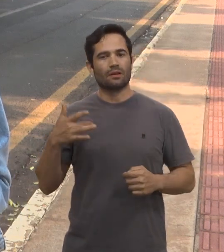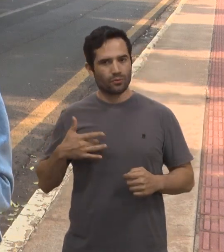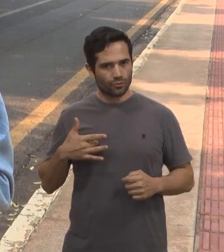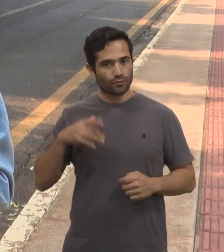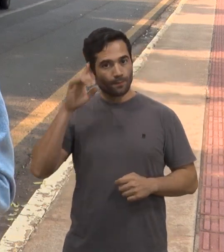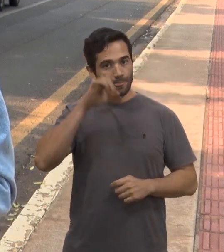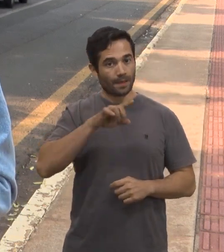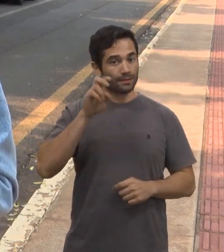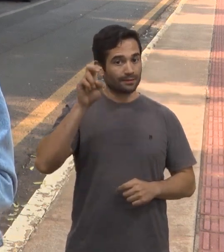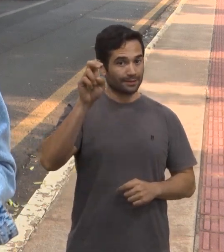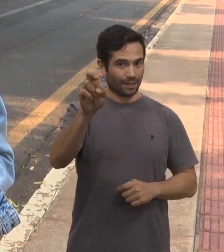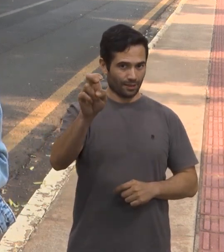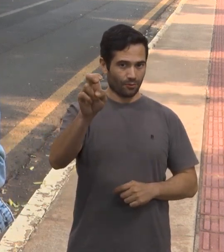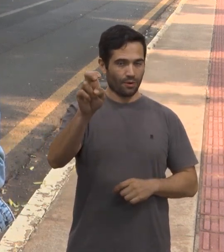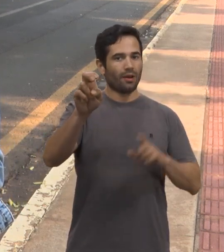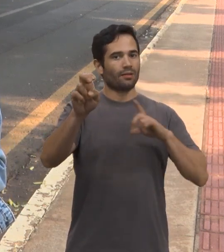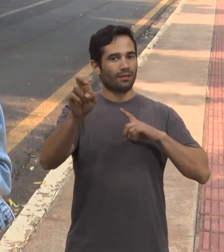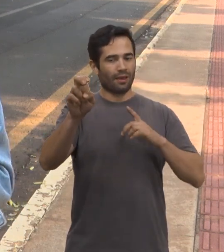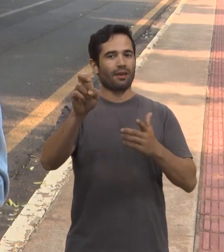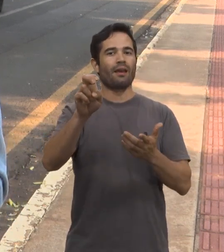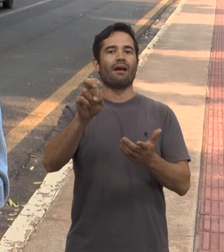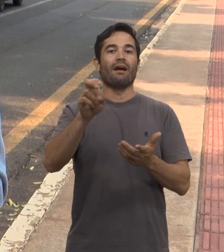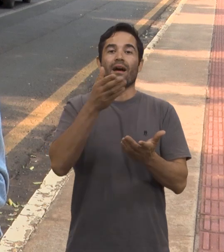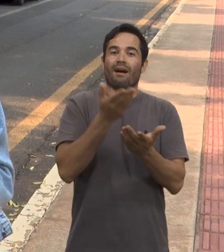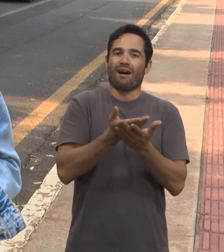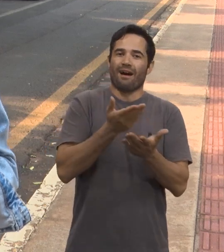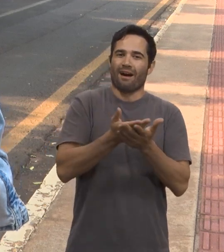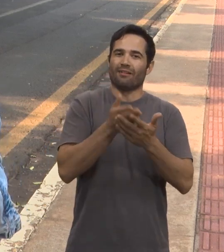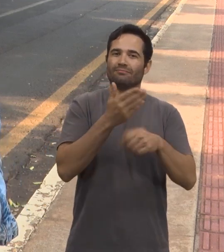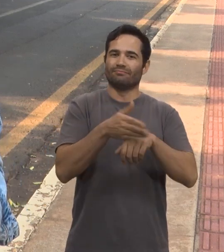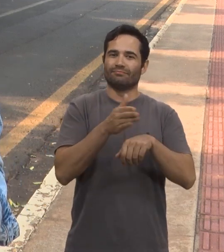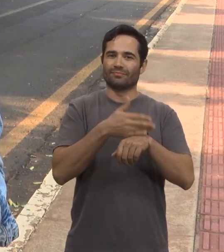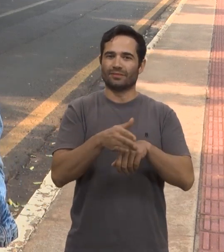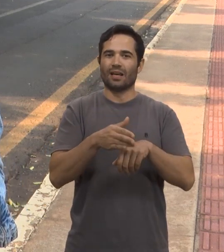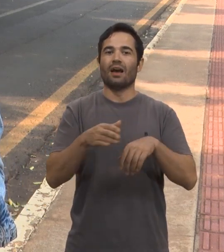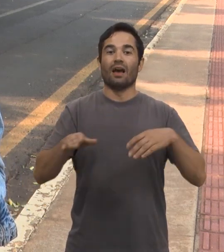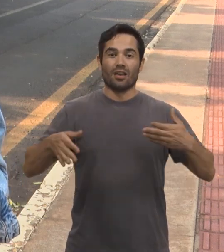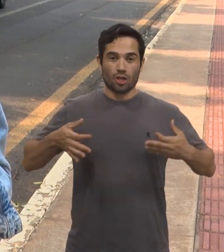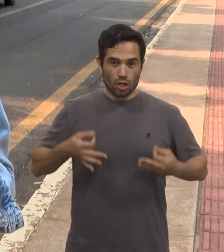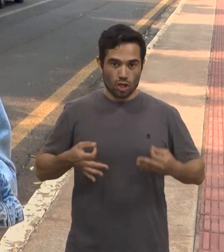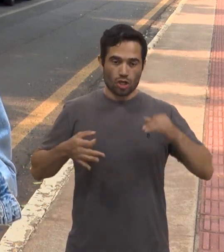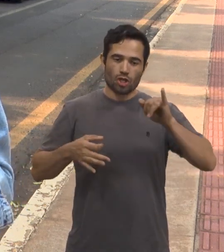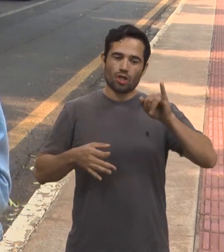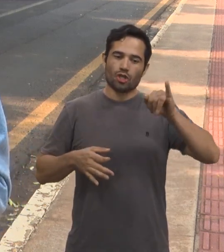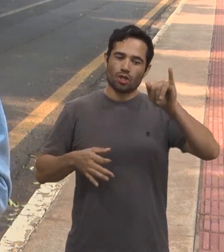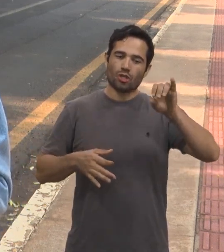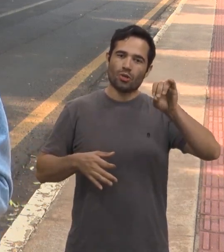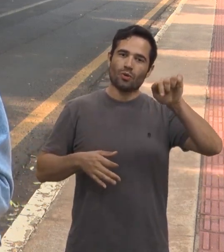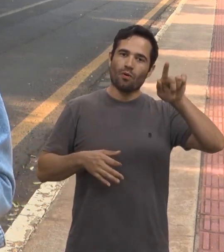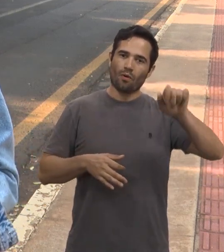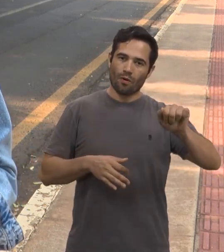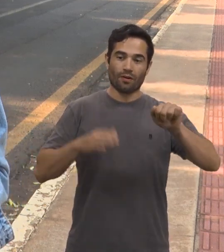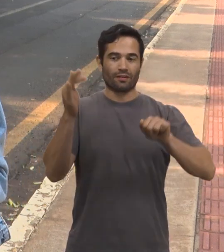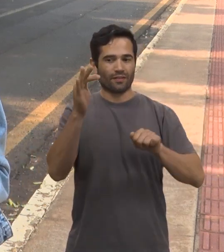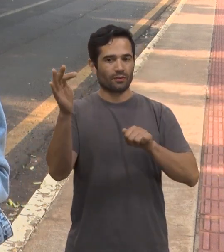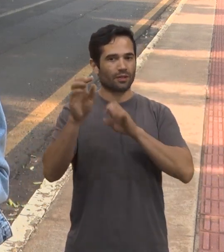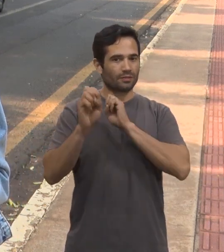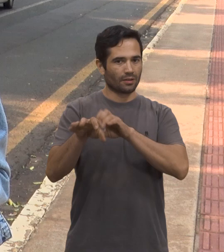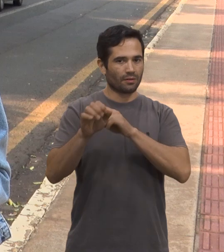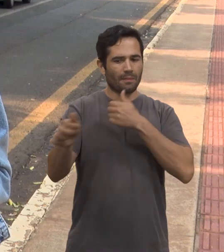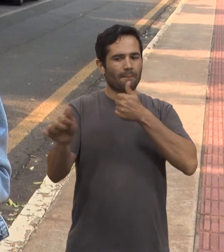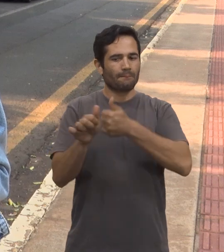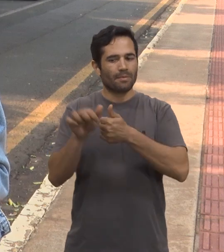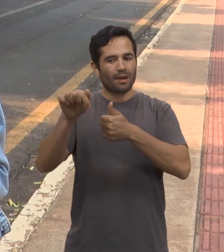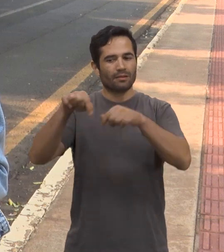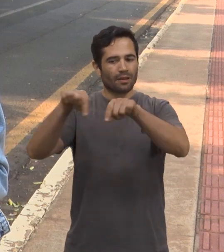saúde no dia 5 haverá aula de yoga na sala multidisciplinar da Faculdade de Educação localizada